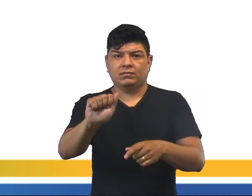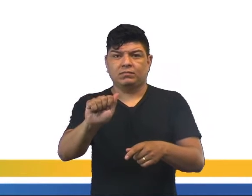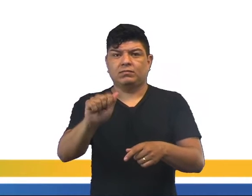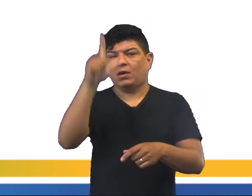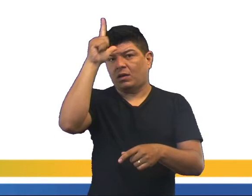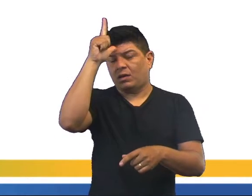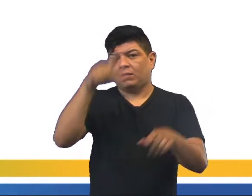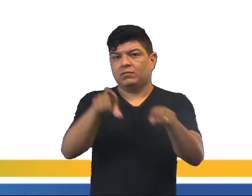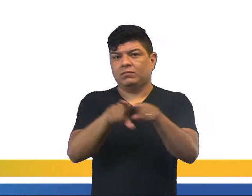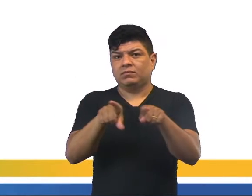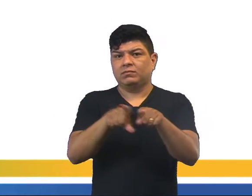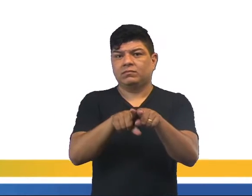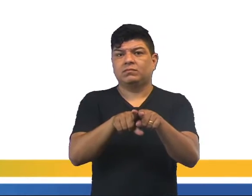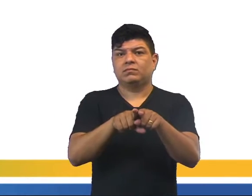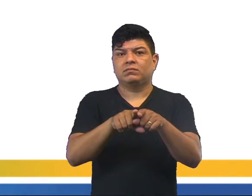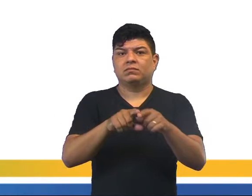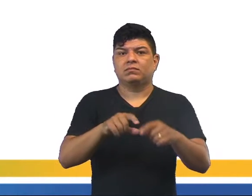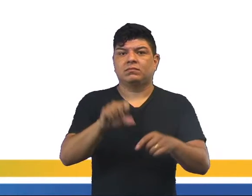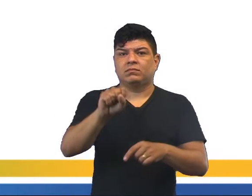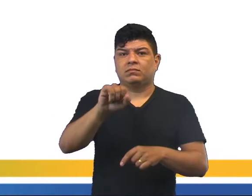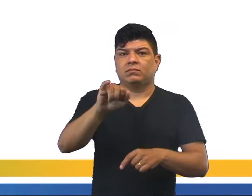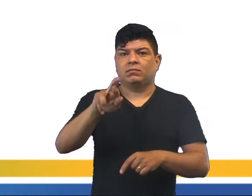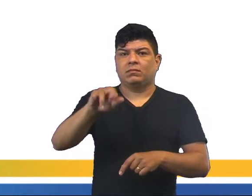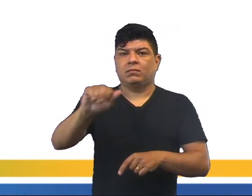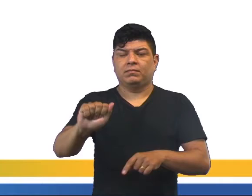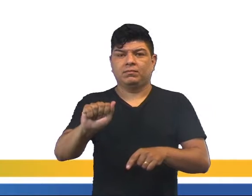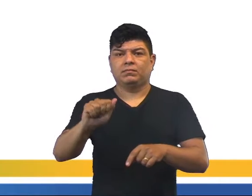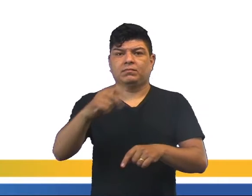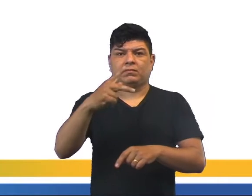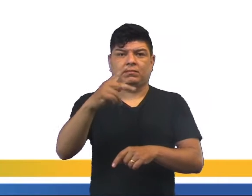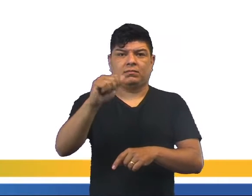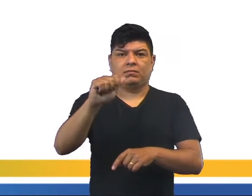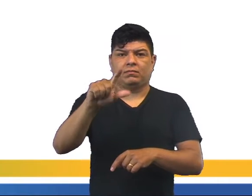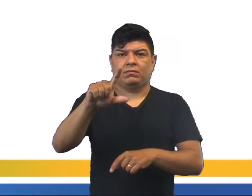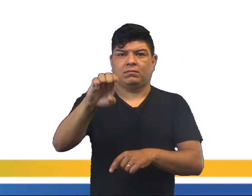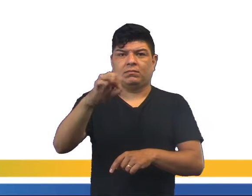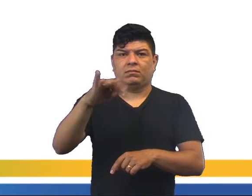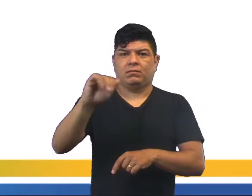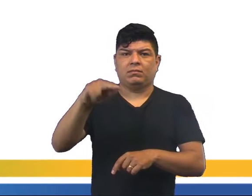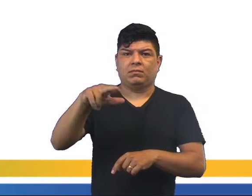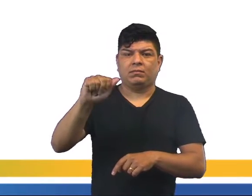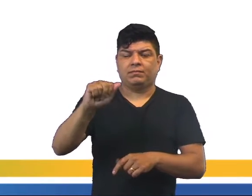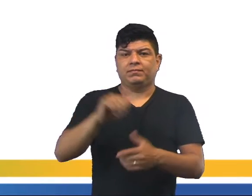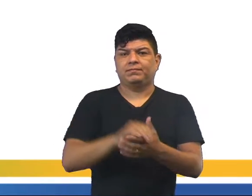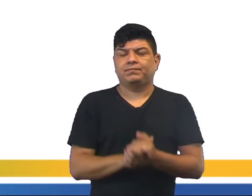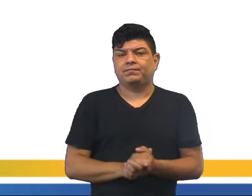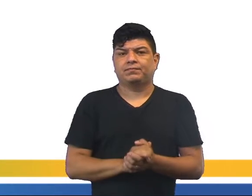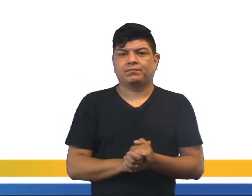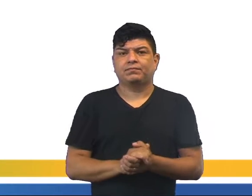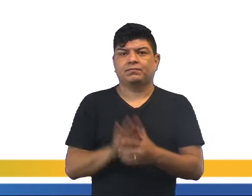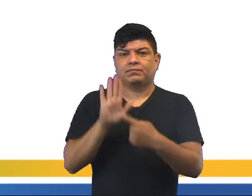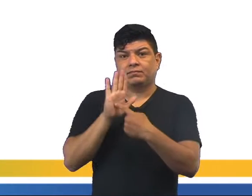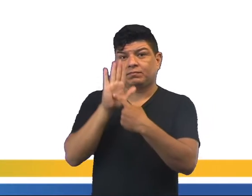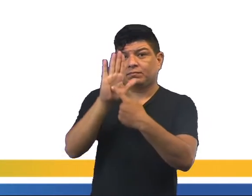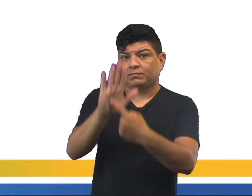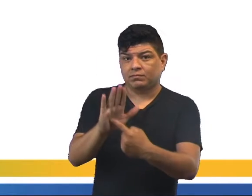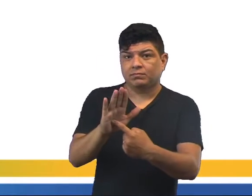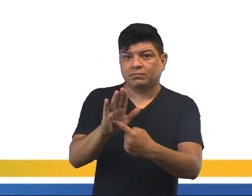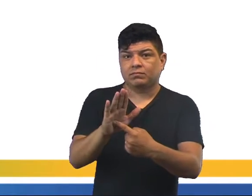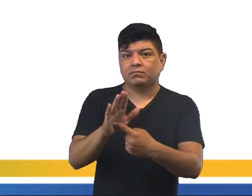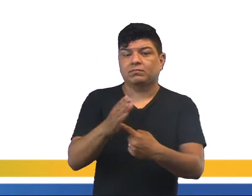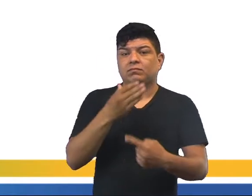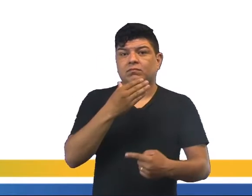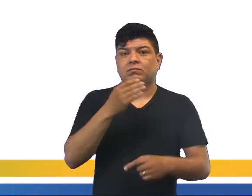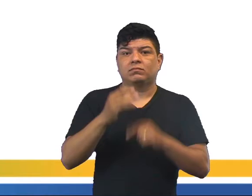a Trácia e a Cilícia e a Palestina. Os seis são a demonstração dos soldados romanos, né,